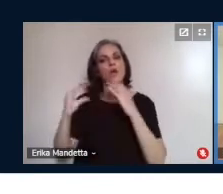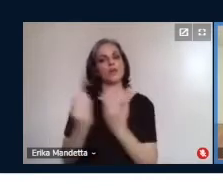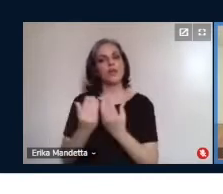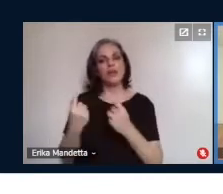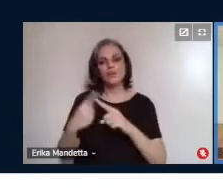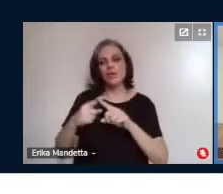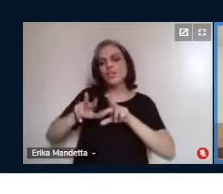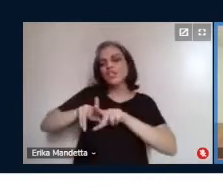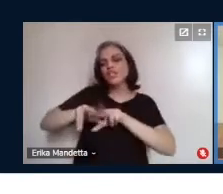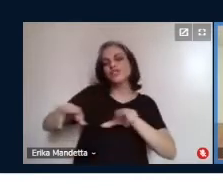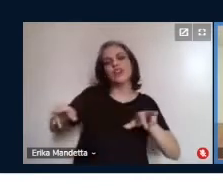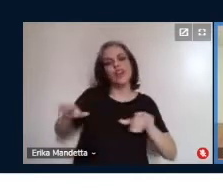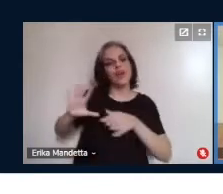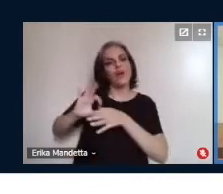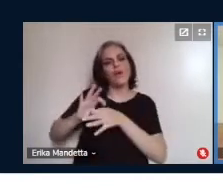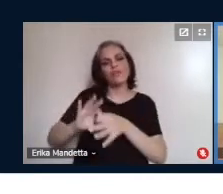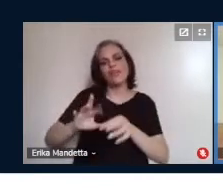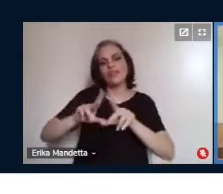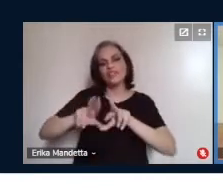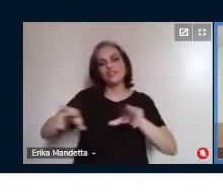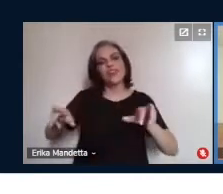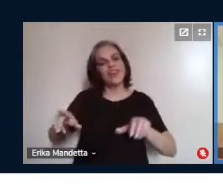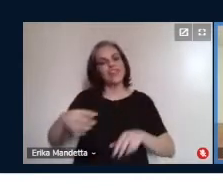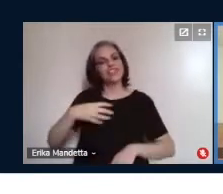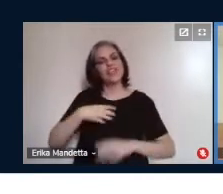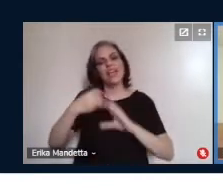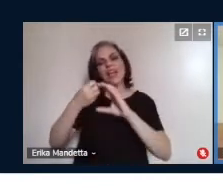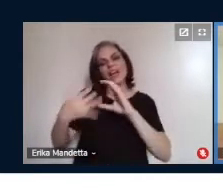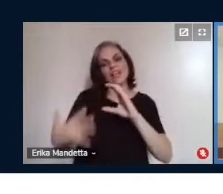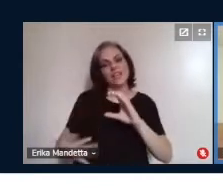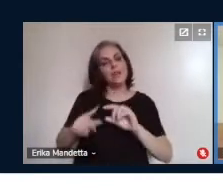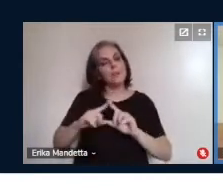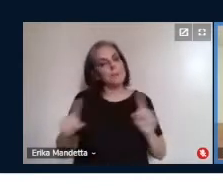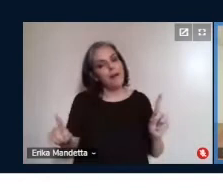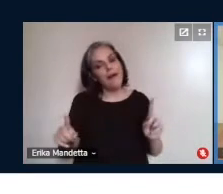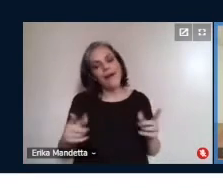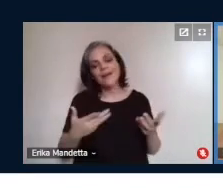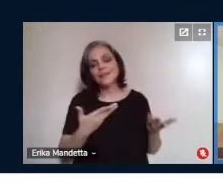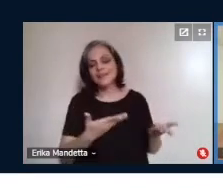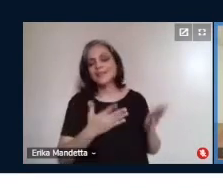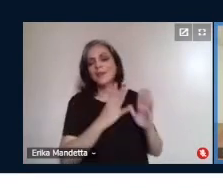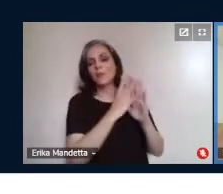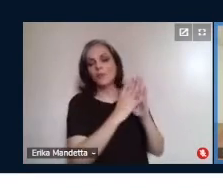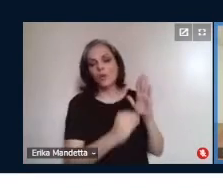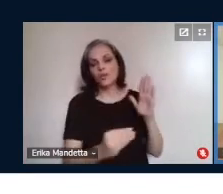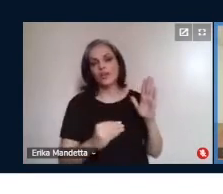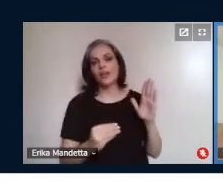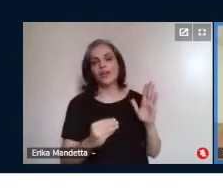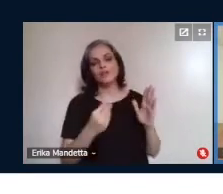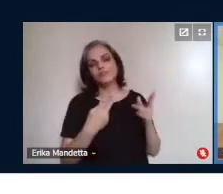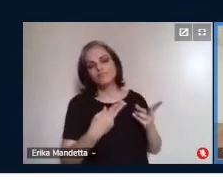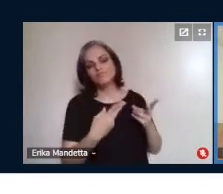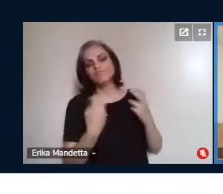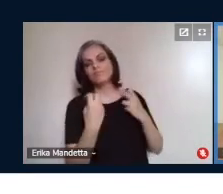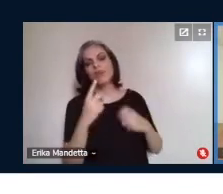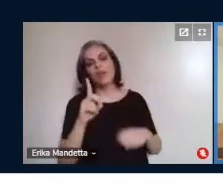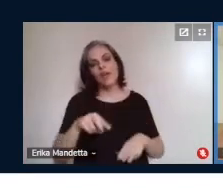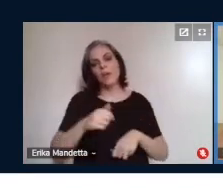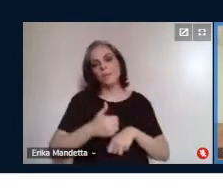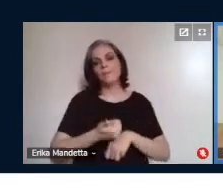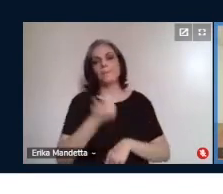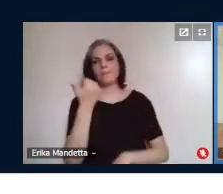tem características variadas, mas foi o modelo que nós entendemos que melhor